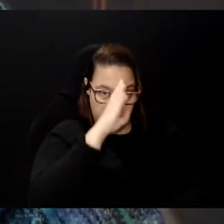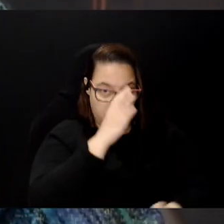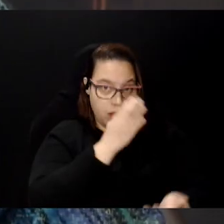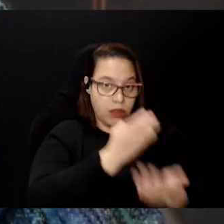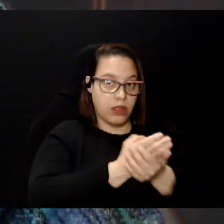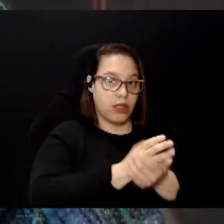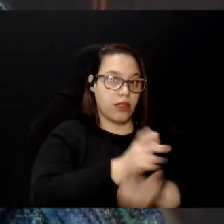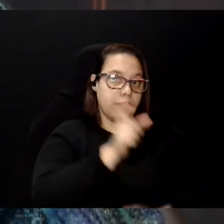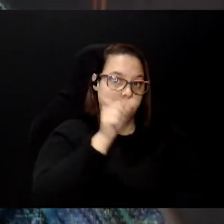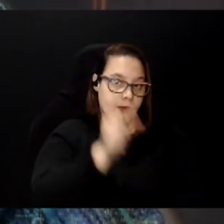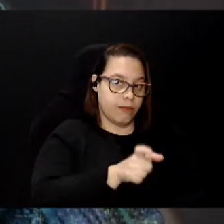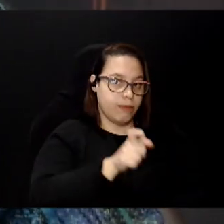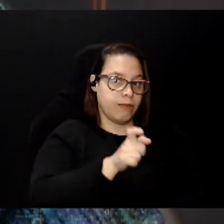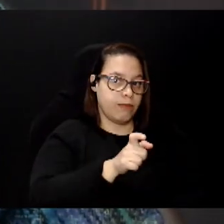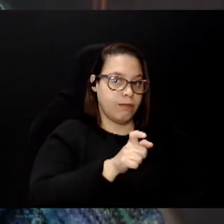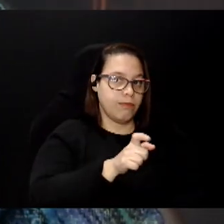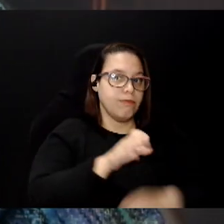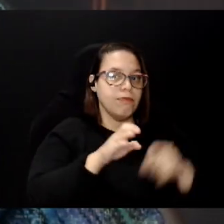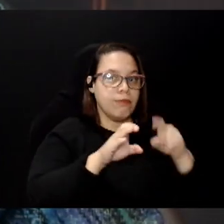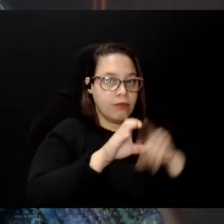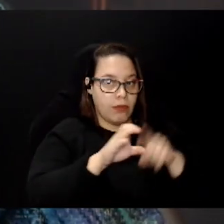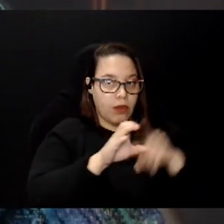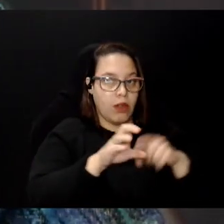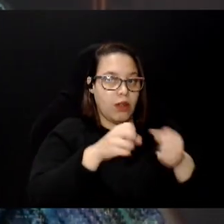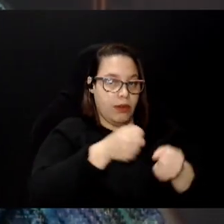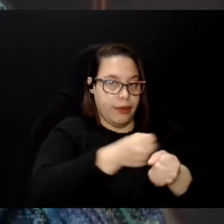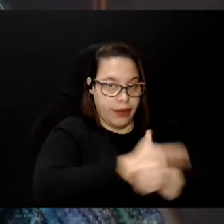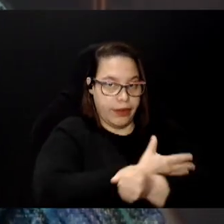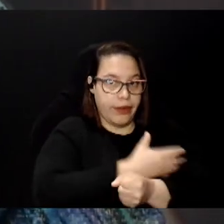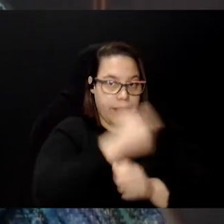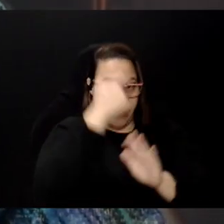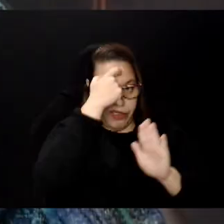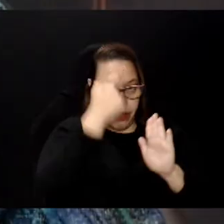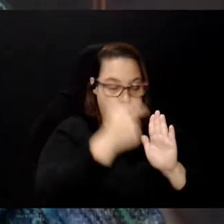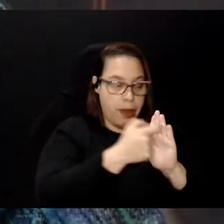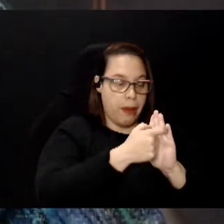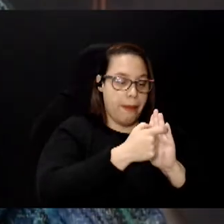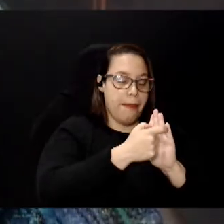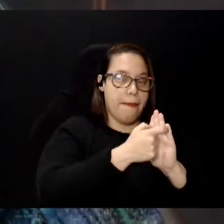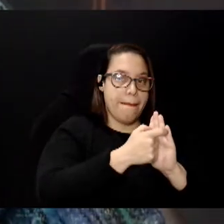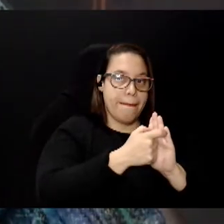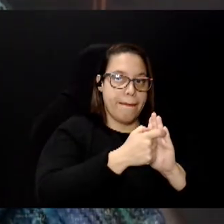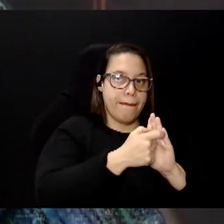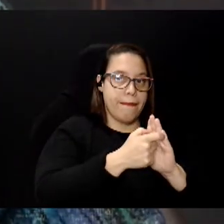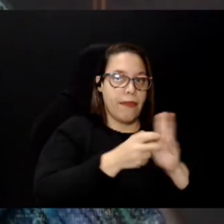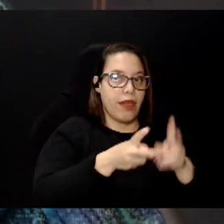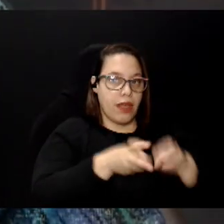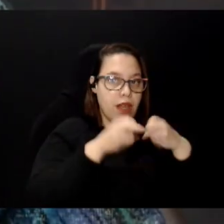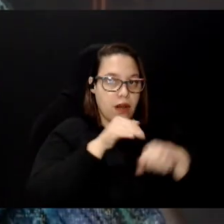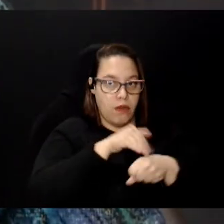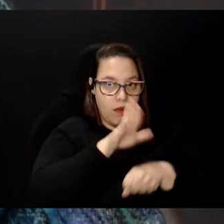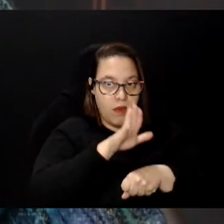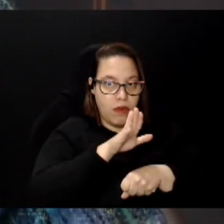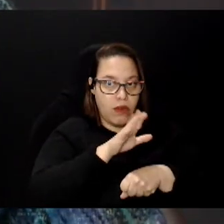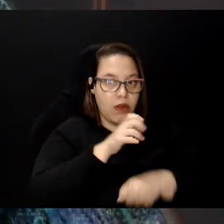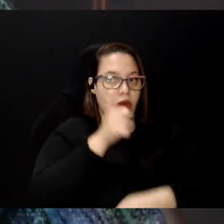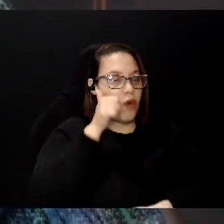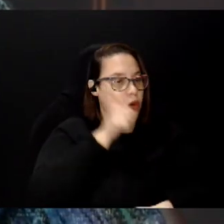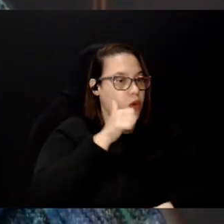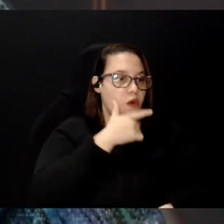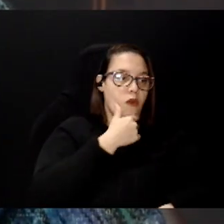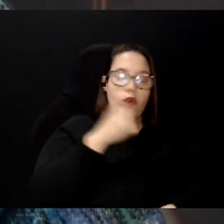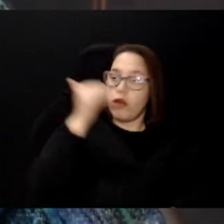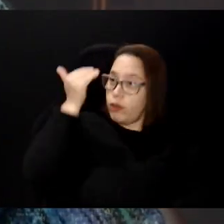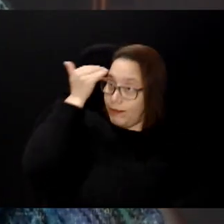está dependente emocionalmente da IA, ele já não perceba mais, ele ou ela. Entendi. Quem